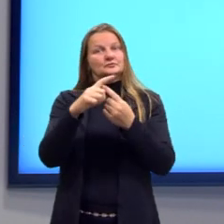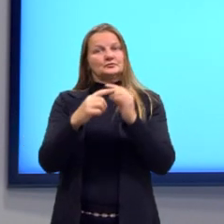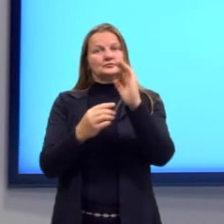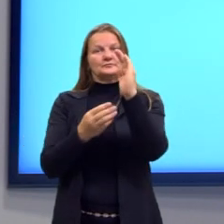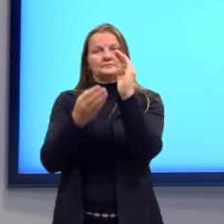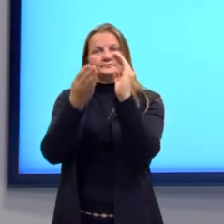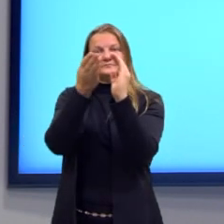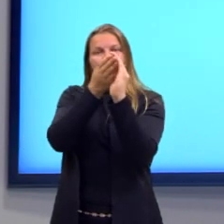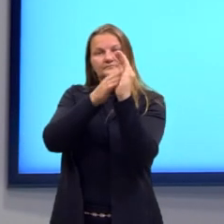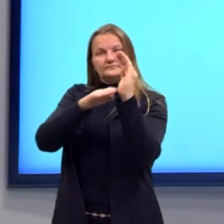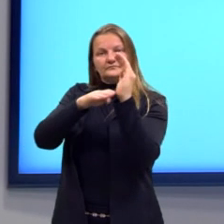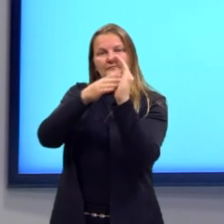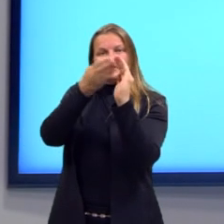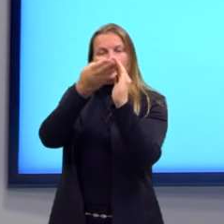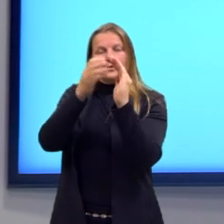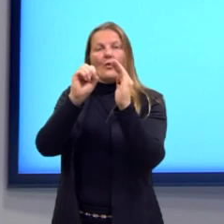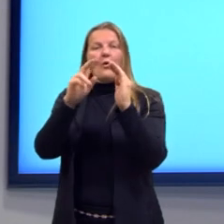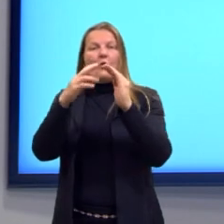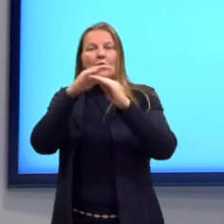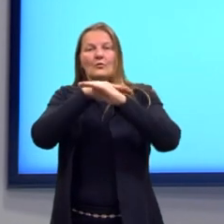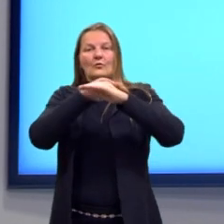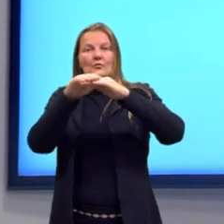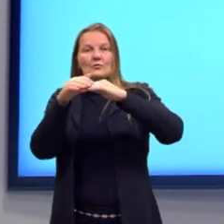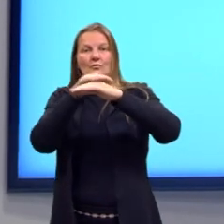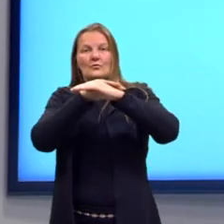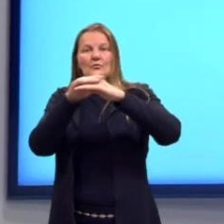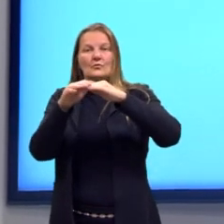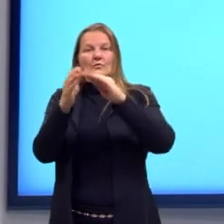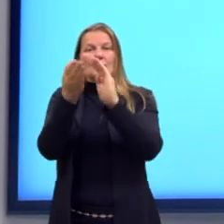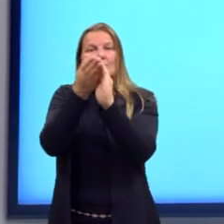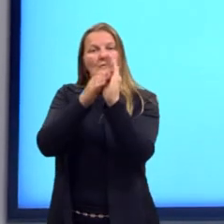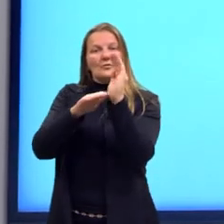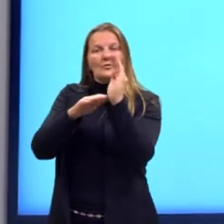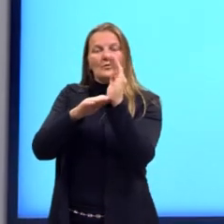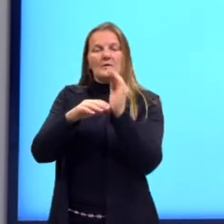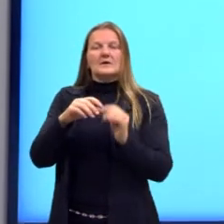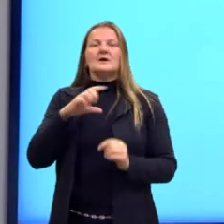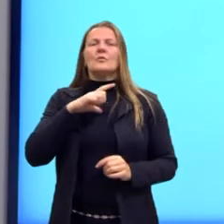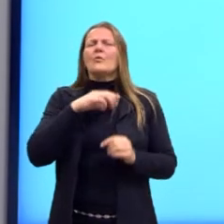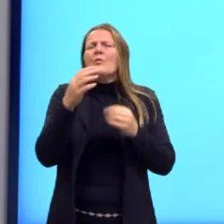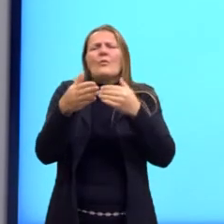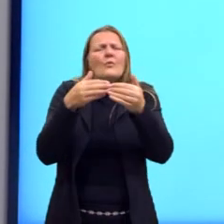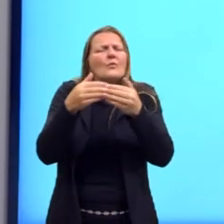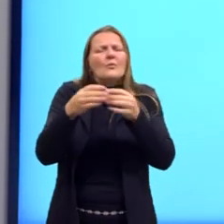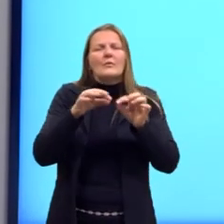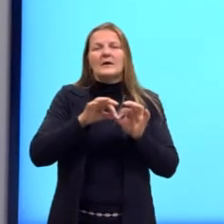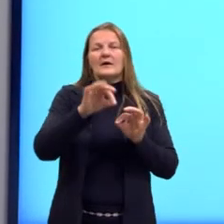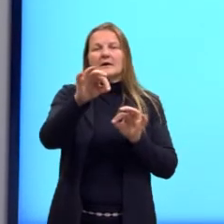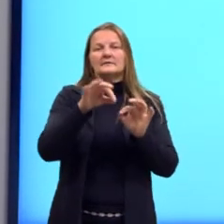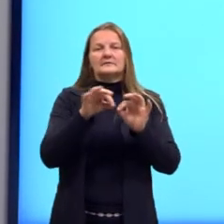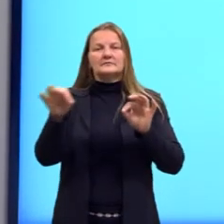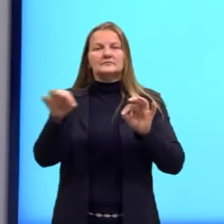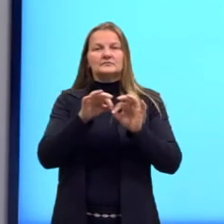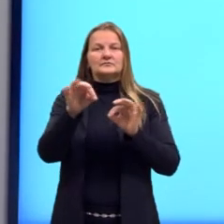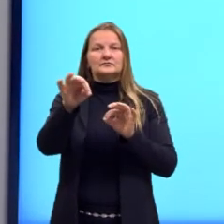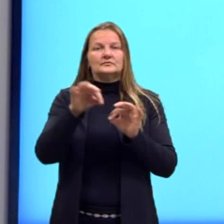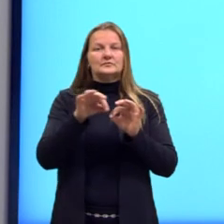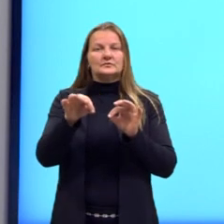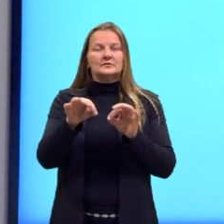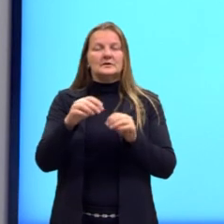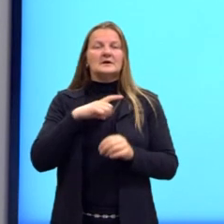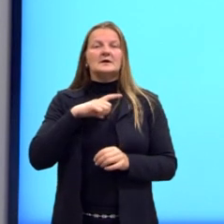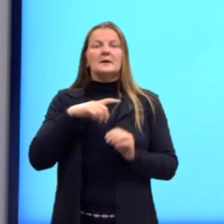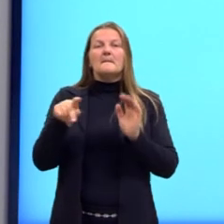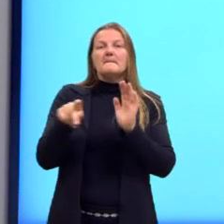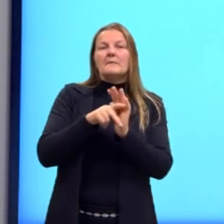os polígonos simples eles são chamados de convexos quando qualquer reta que une dois pontos pertence